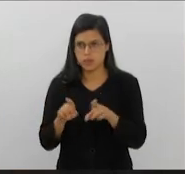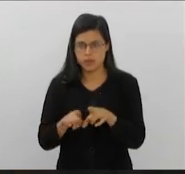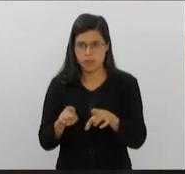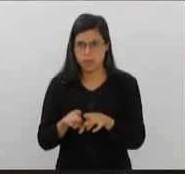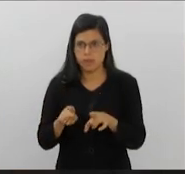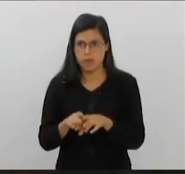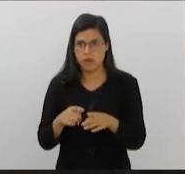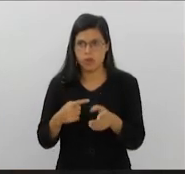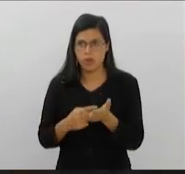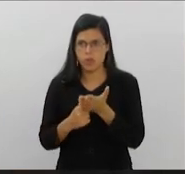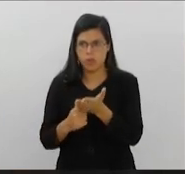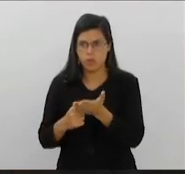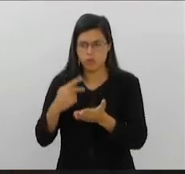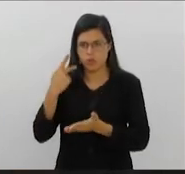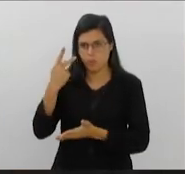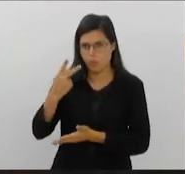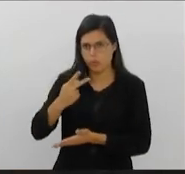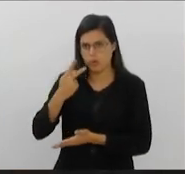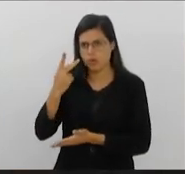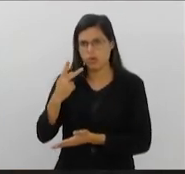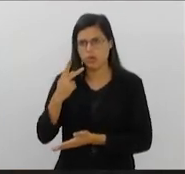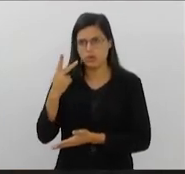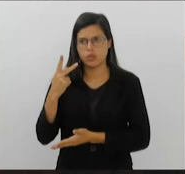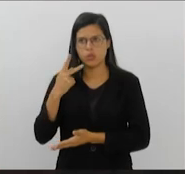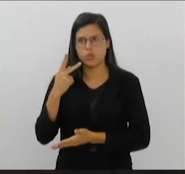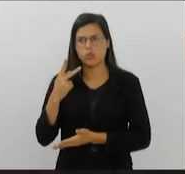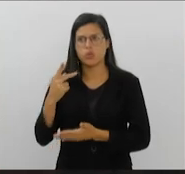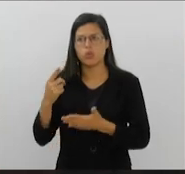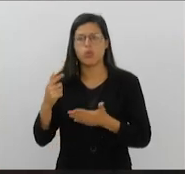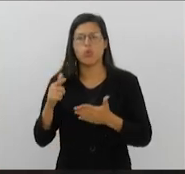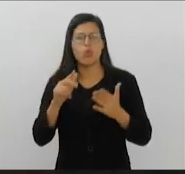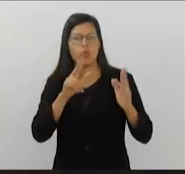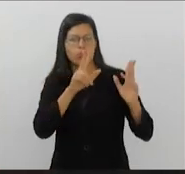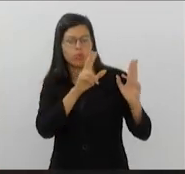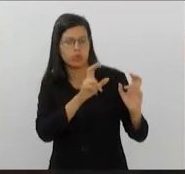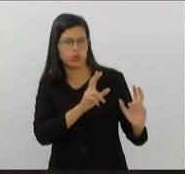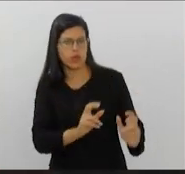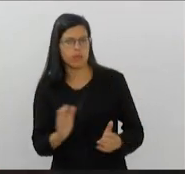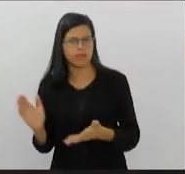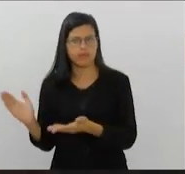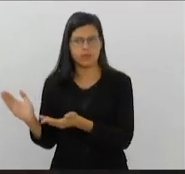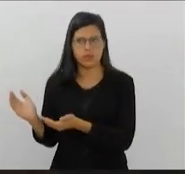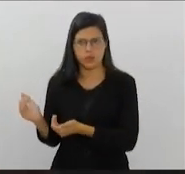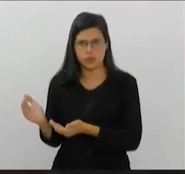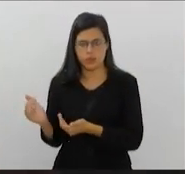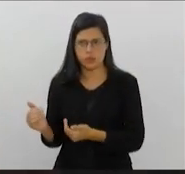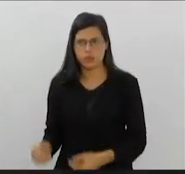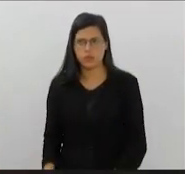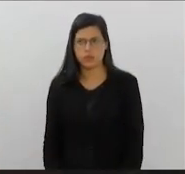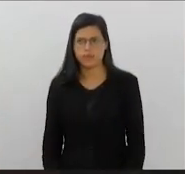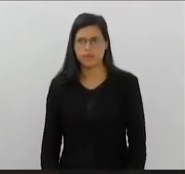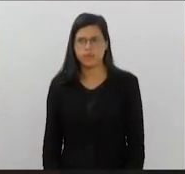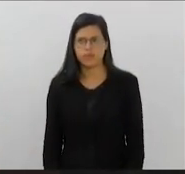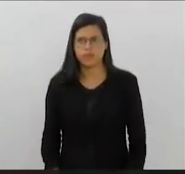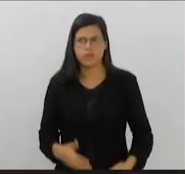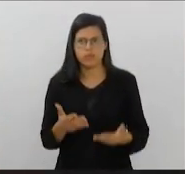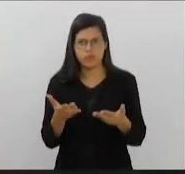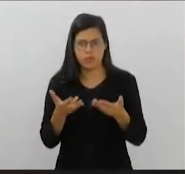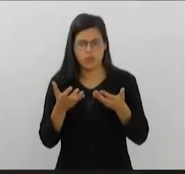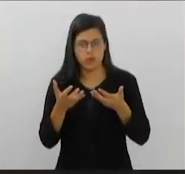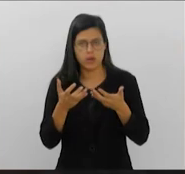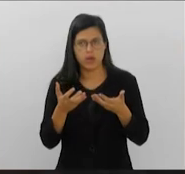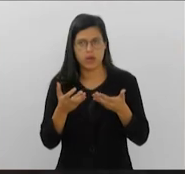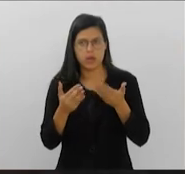compromisso parlamentar com as pautas da juventude. E eu gostaria aqui de